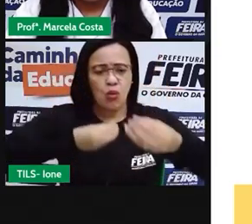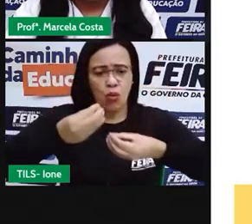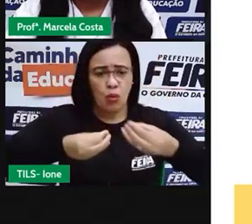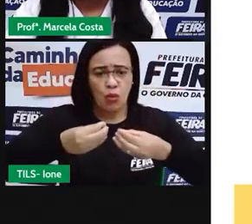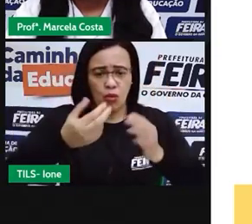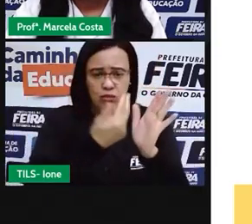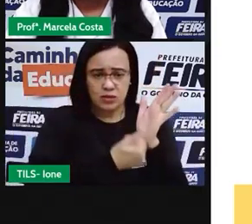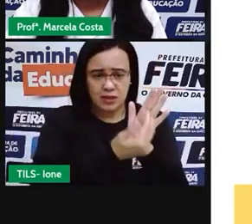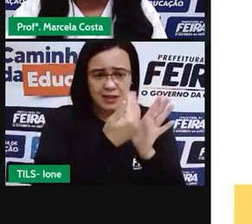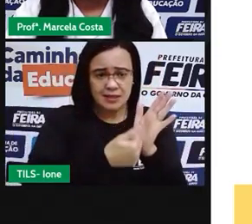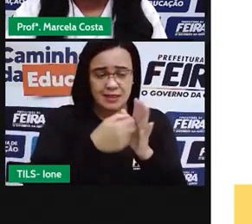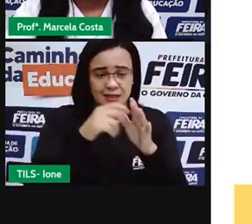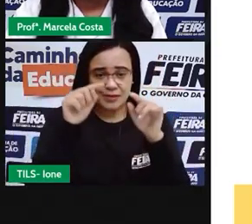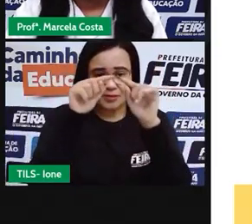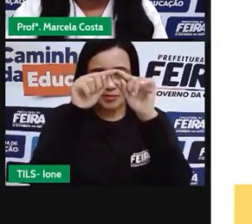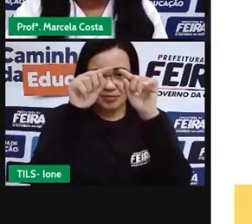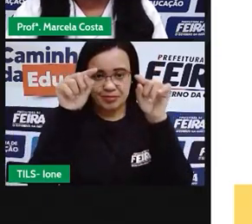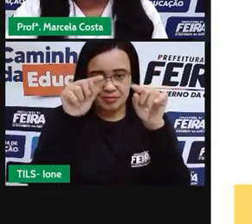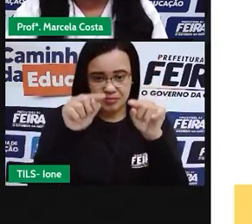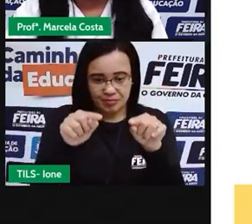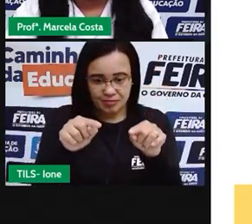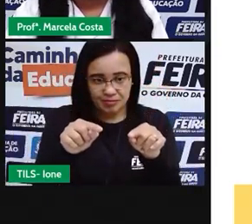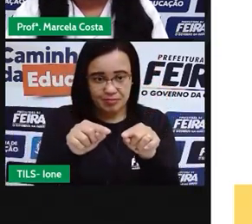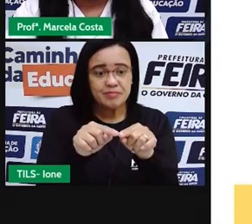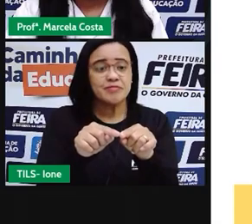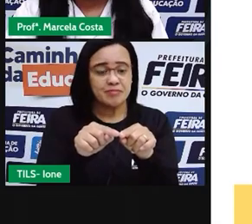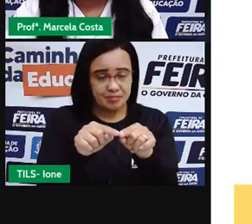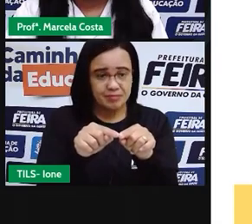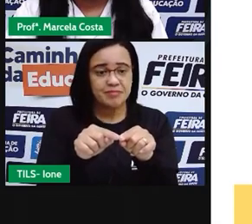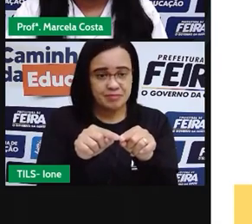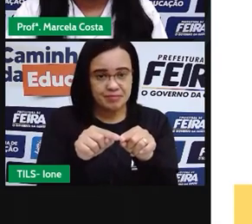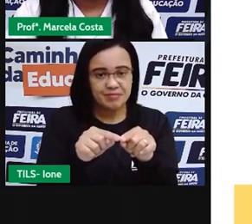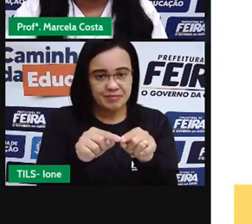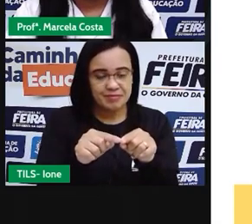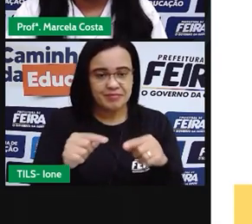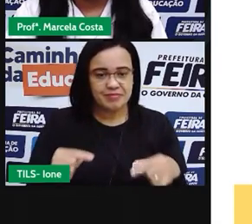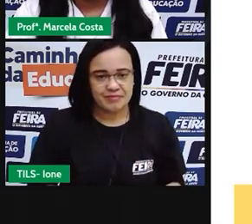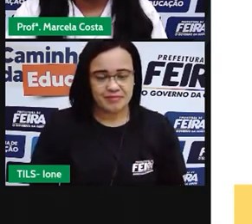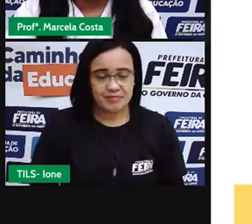as janelas, as portas, nessa parte